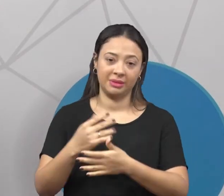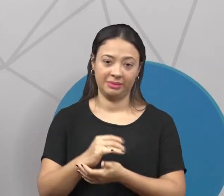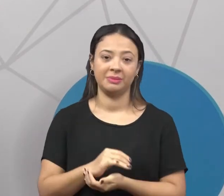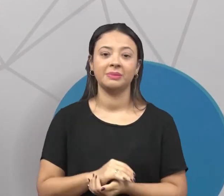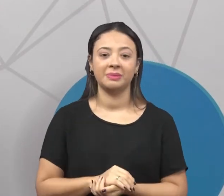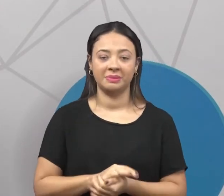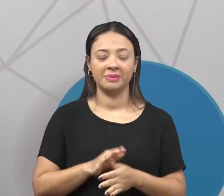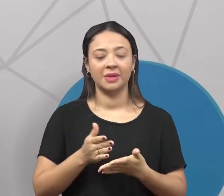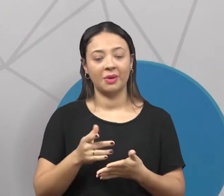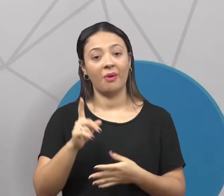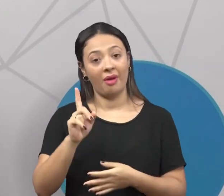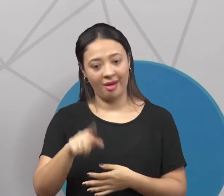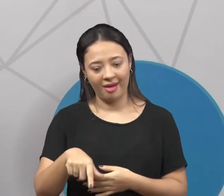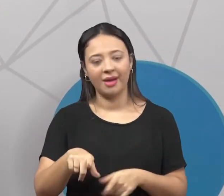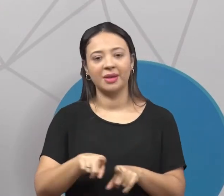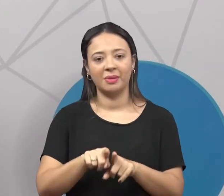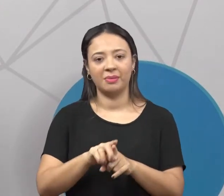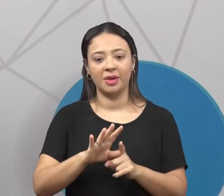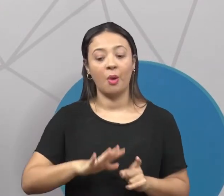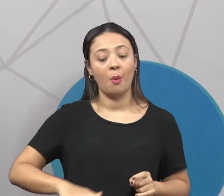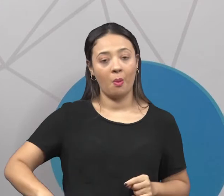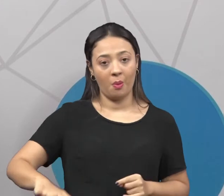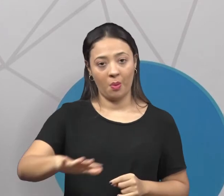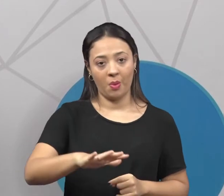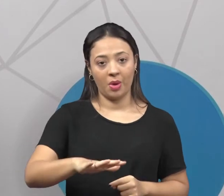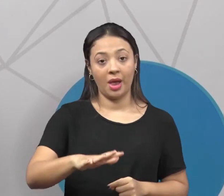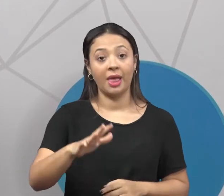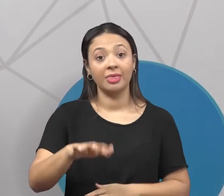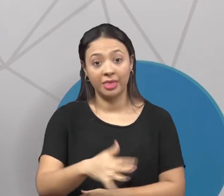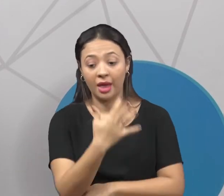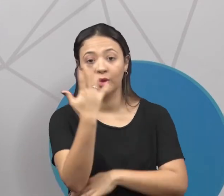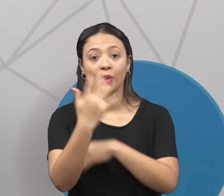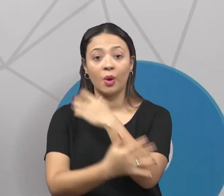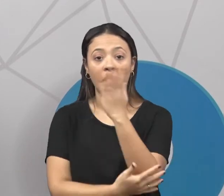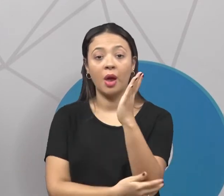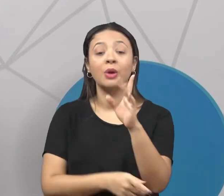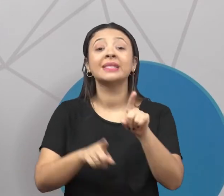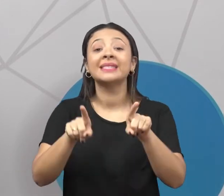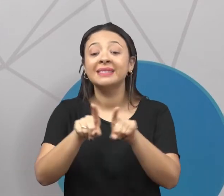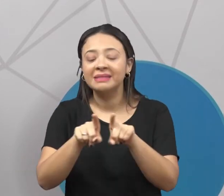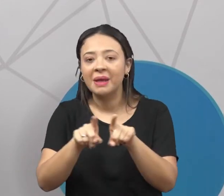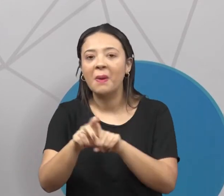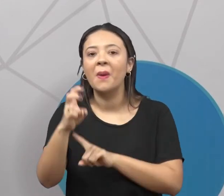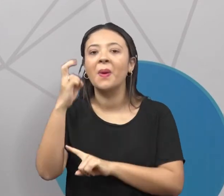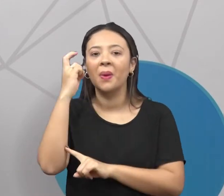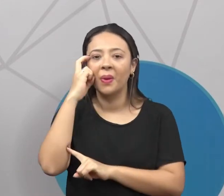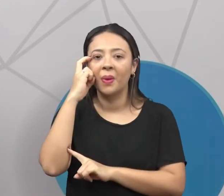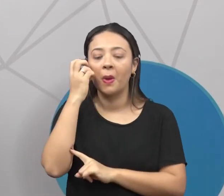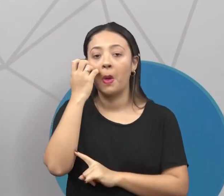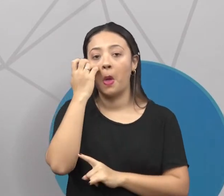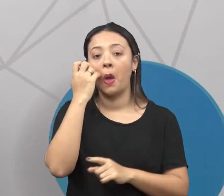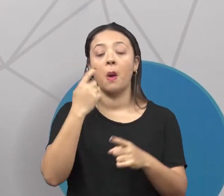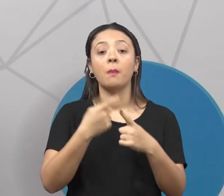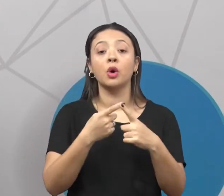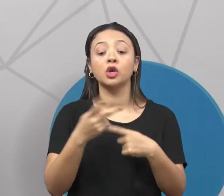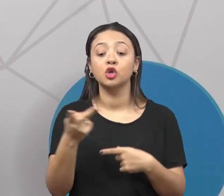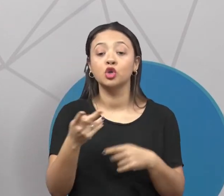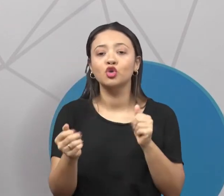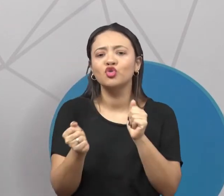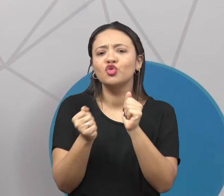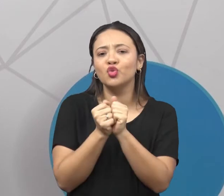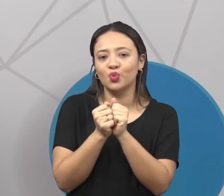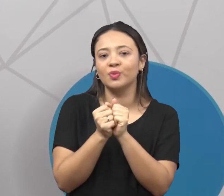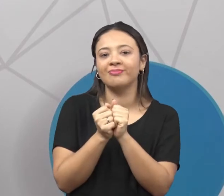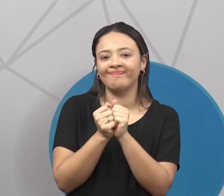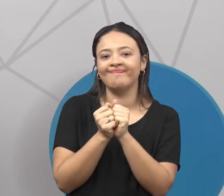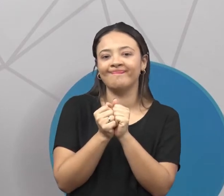é uma paisagem, além de ser natural, ela é cultural, porque está em interposição, ou seja, está um dentro da